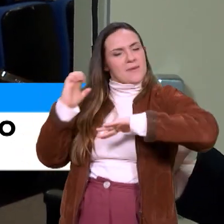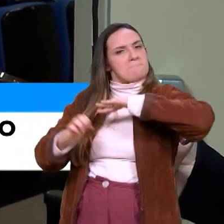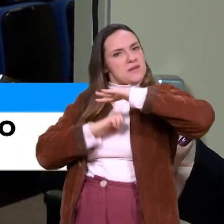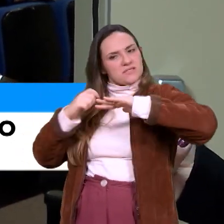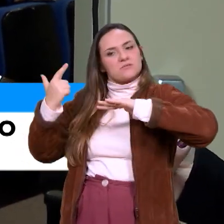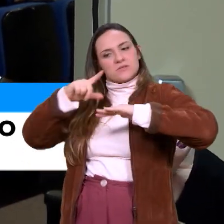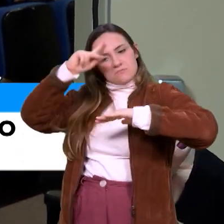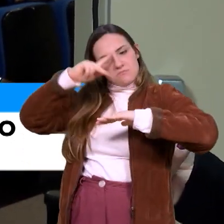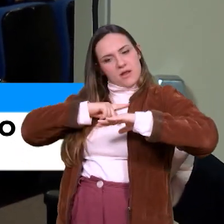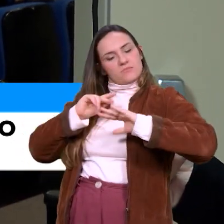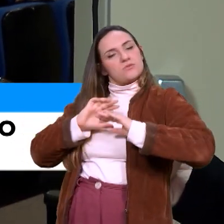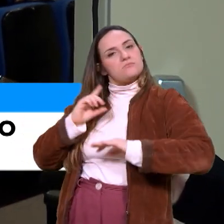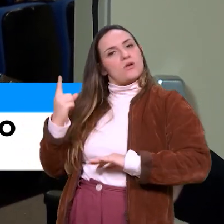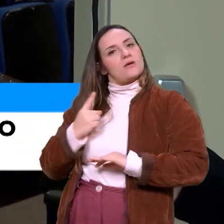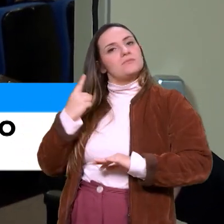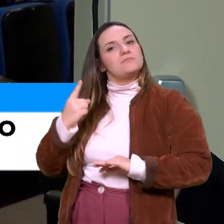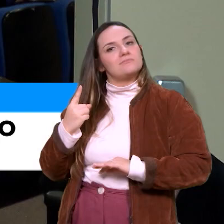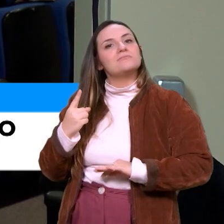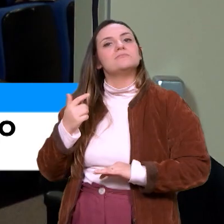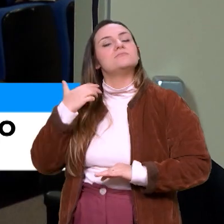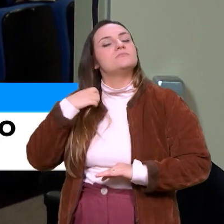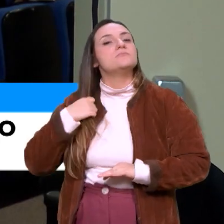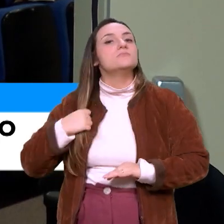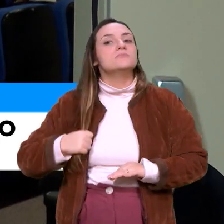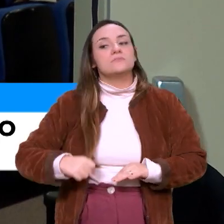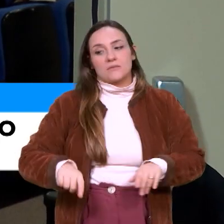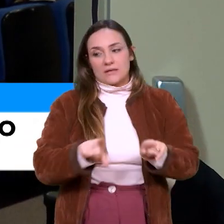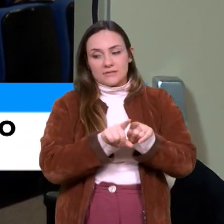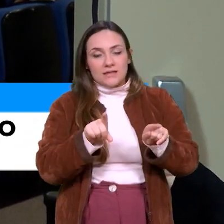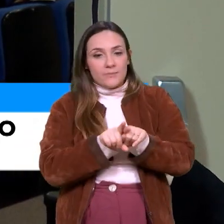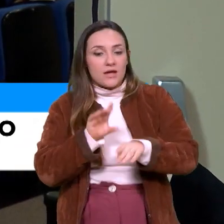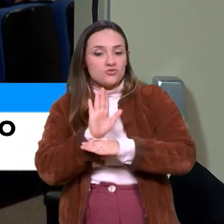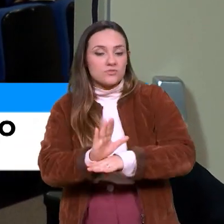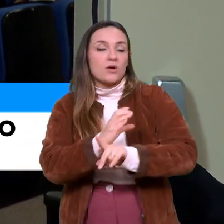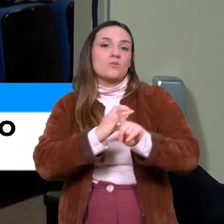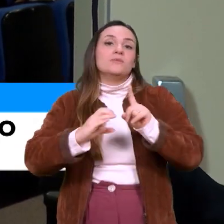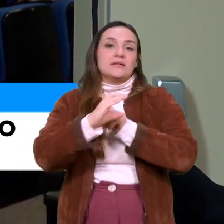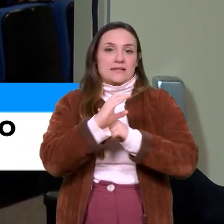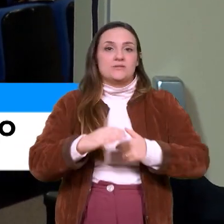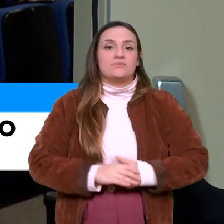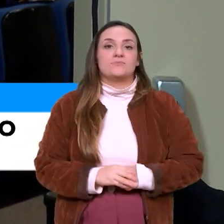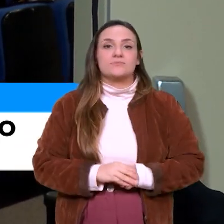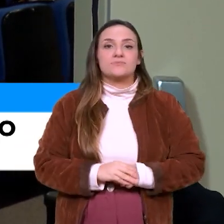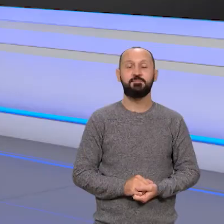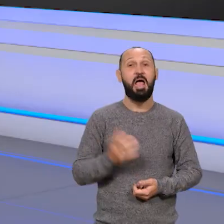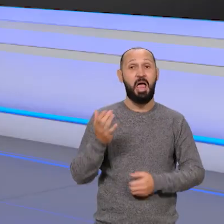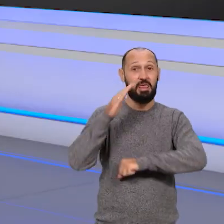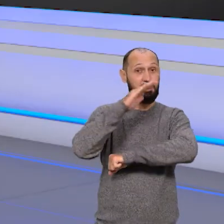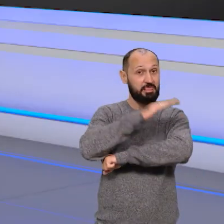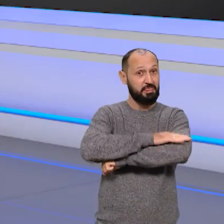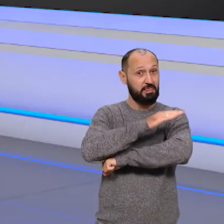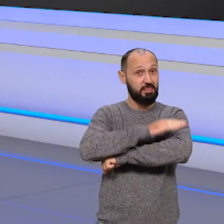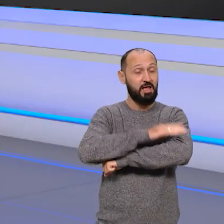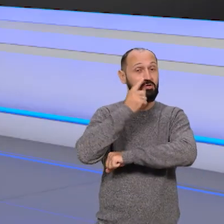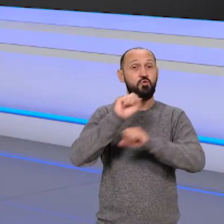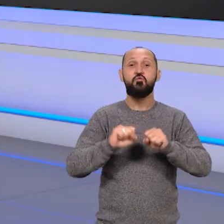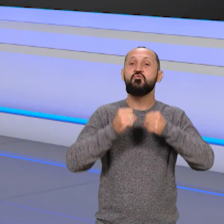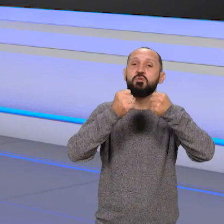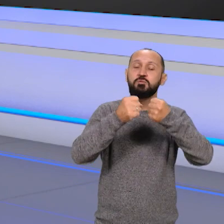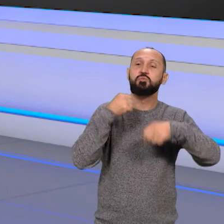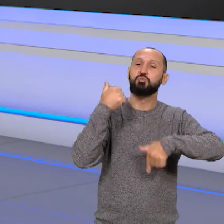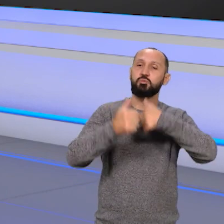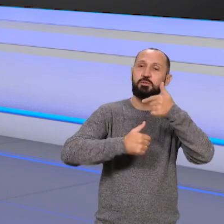vicioso de vítimas, né, de violência e trabalhar pela nossa comunidade. Já no período da tarde,